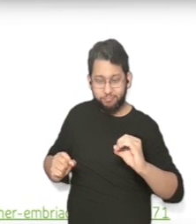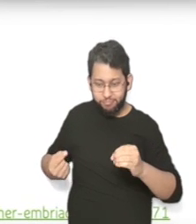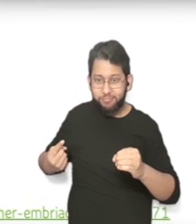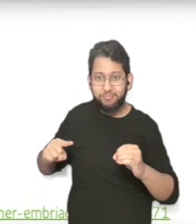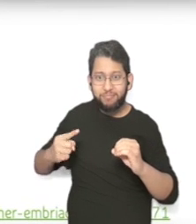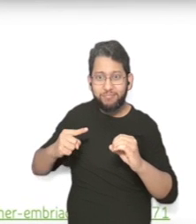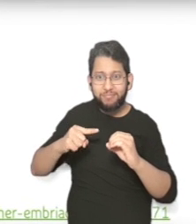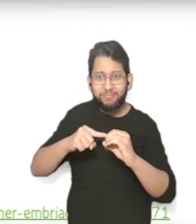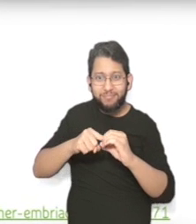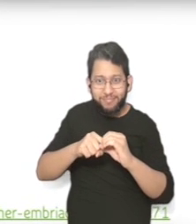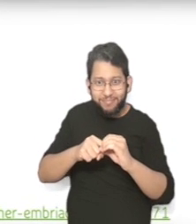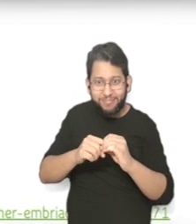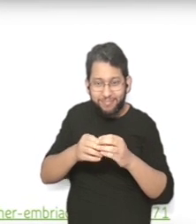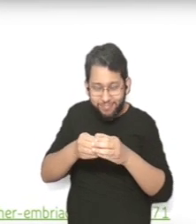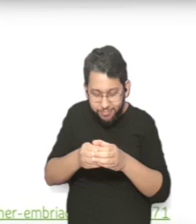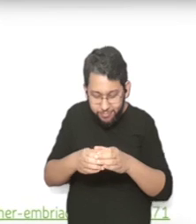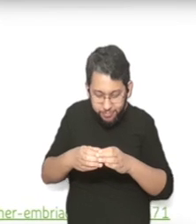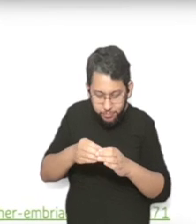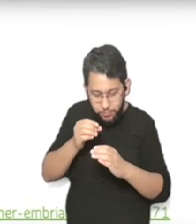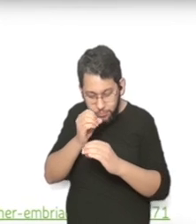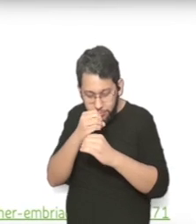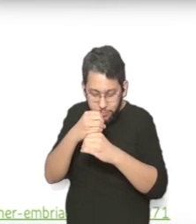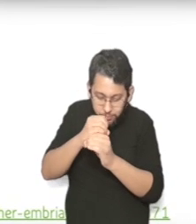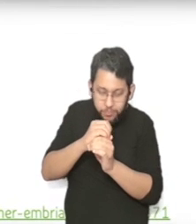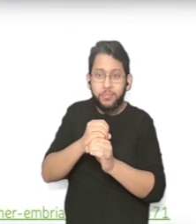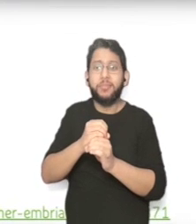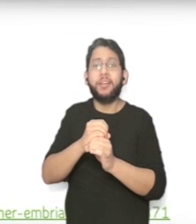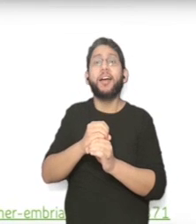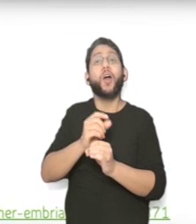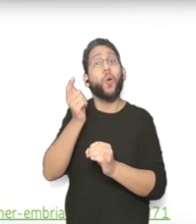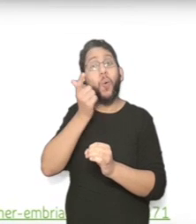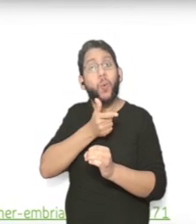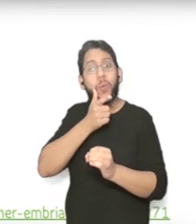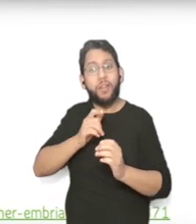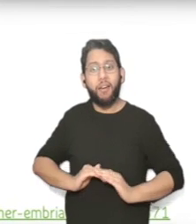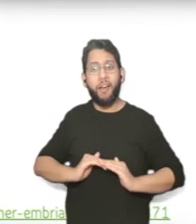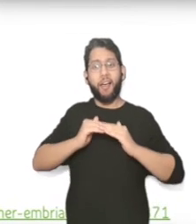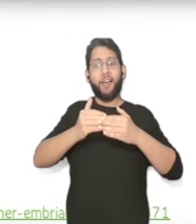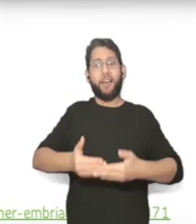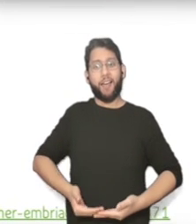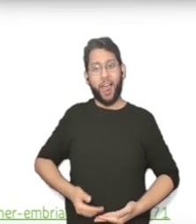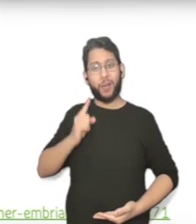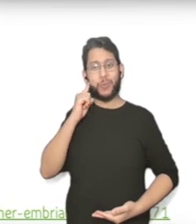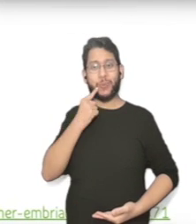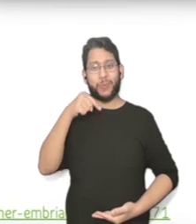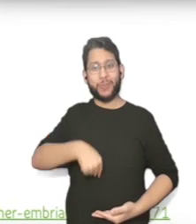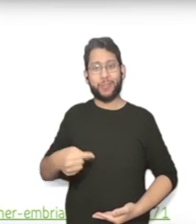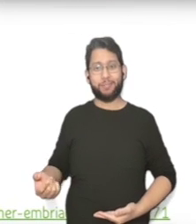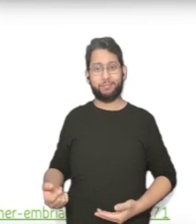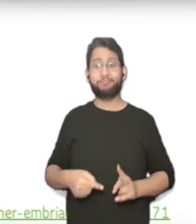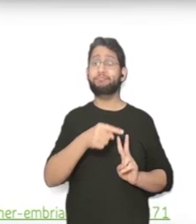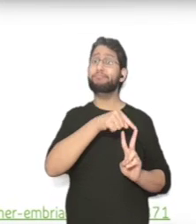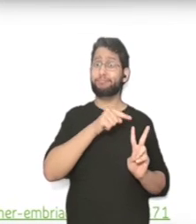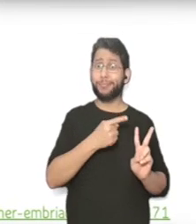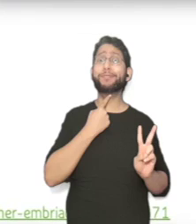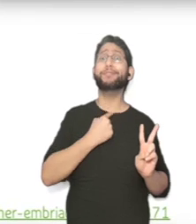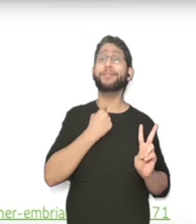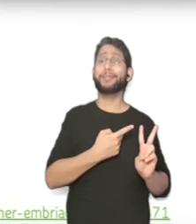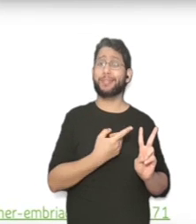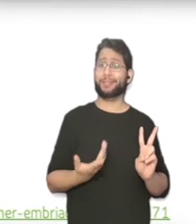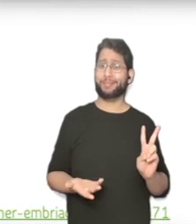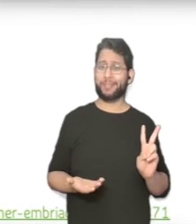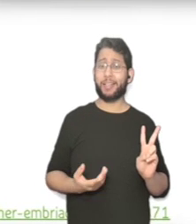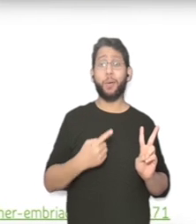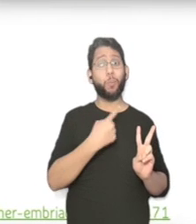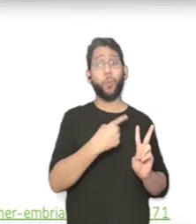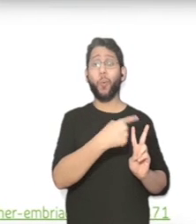um tratamento, né, para que o embrião também fosse surdo. E fosse assim, então, igual aos pais, né? Os pais que, na verdade,